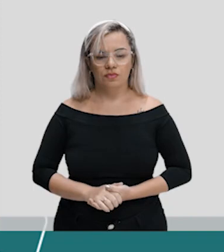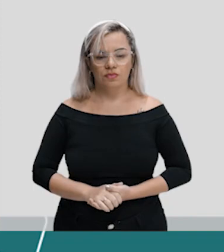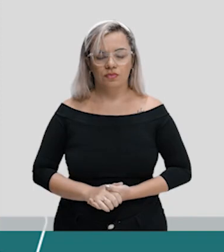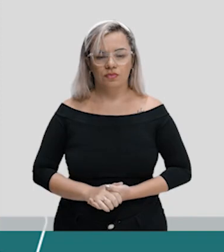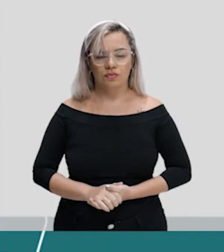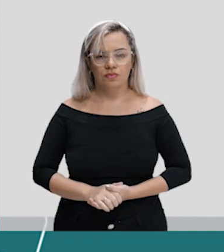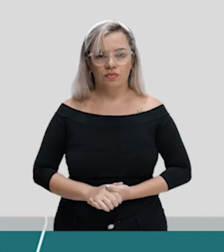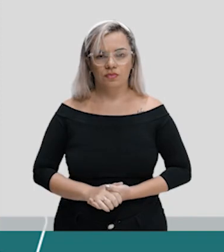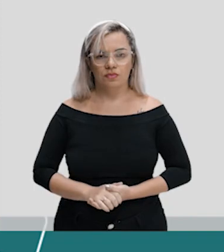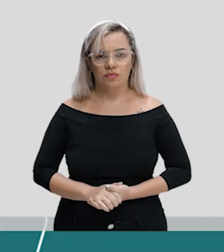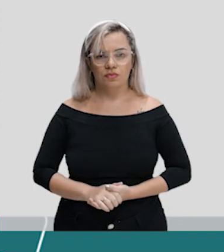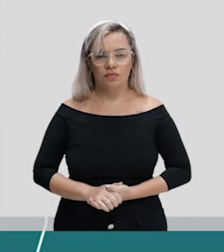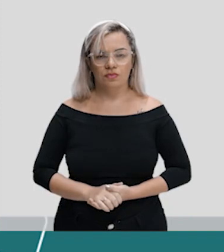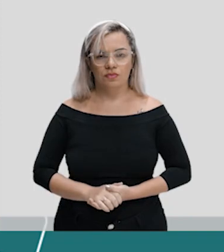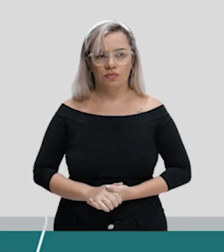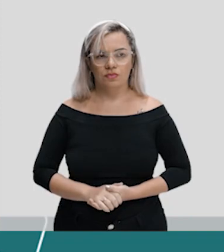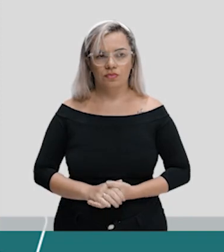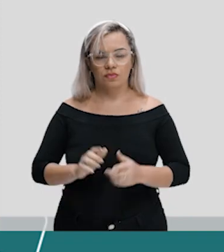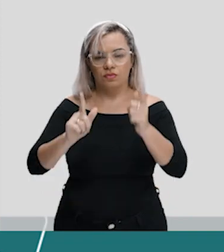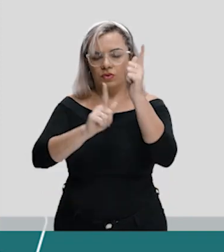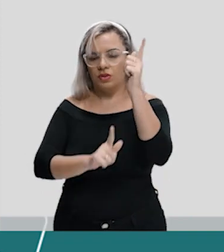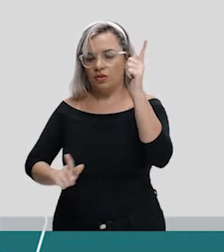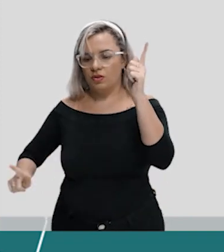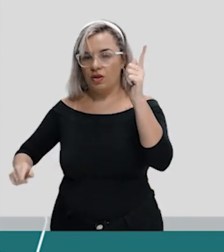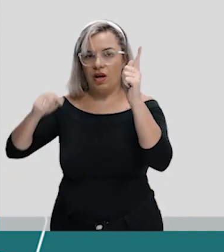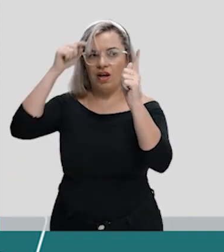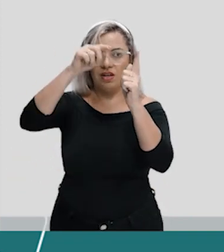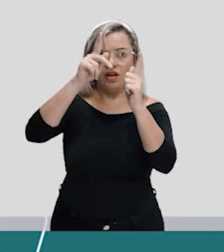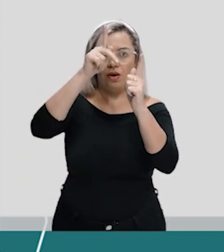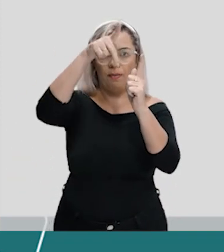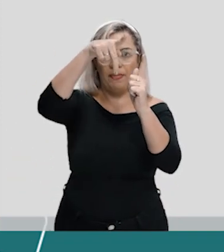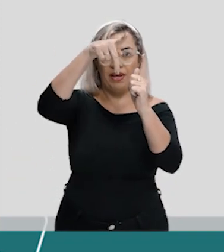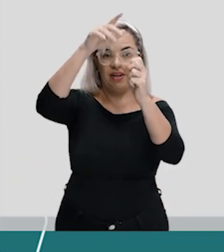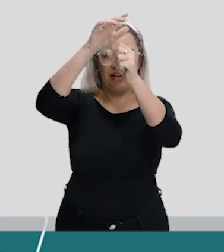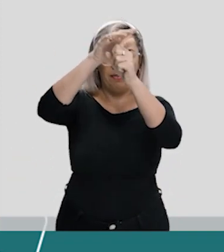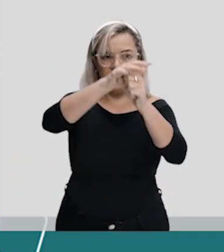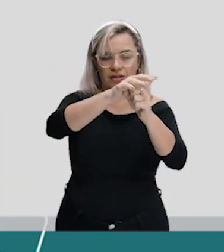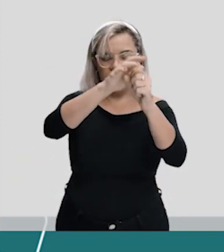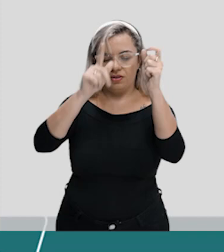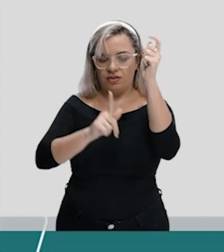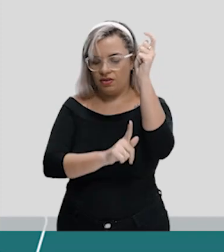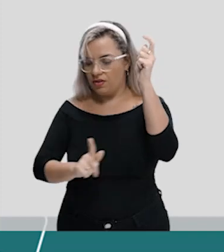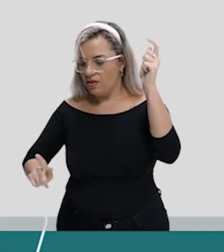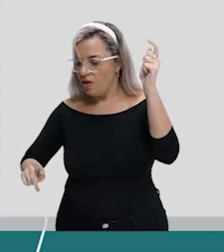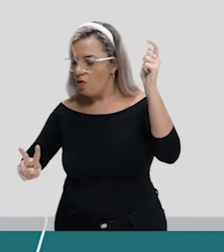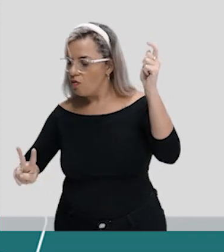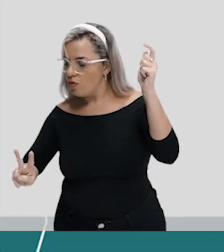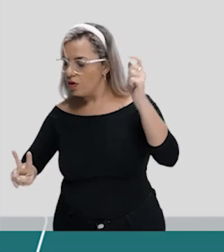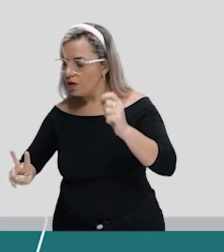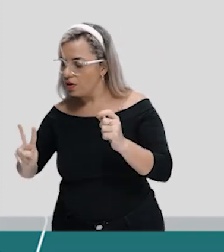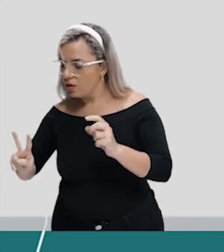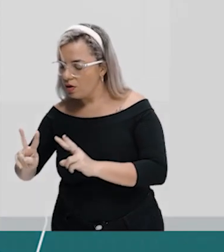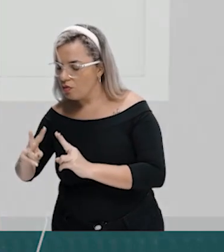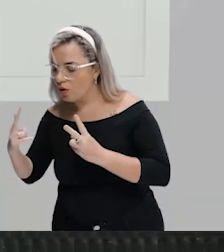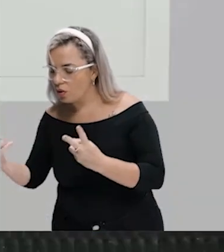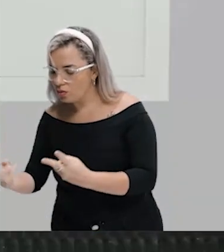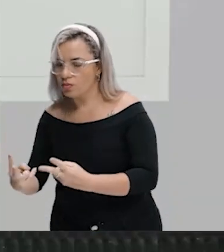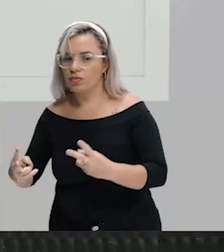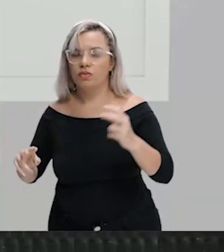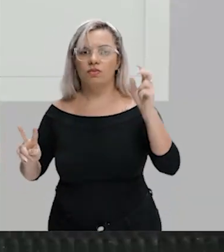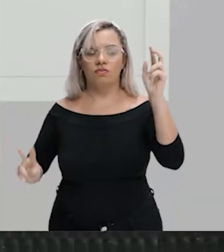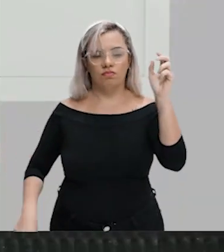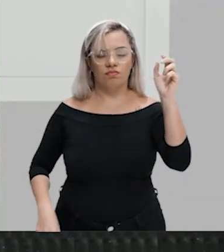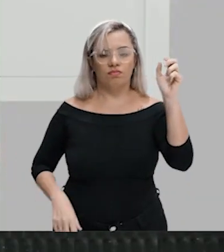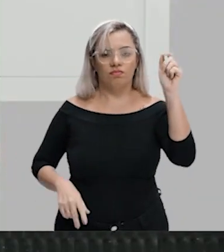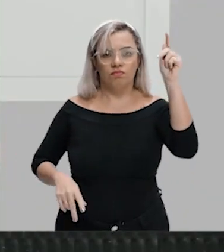o gráfico ele é pressão por volume, certo? E nós vamos perceber que esse gráfico